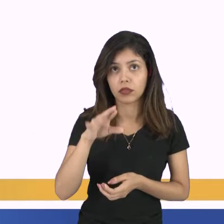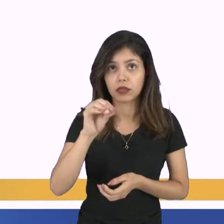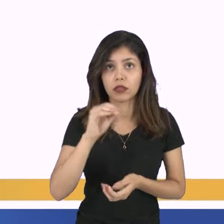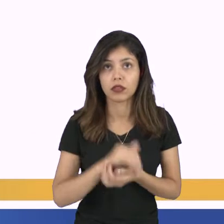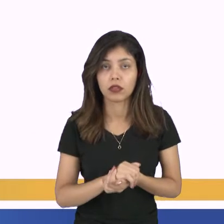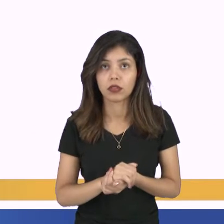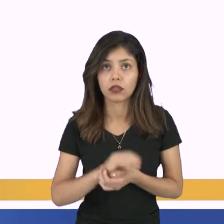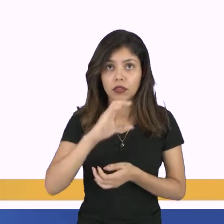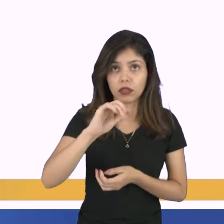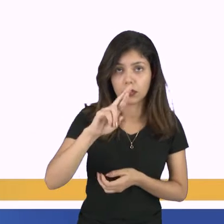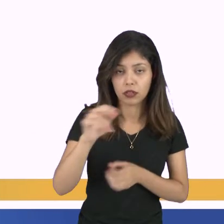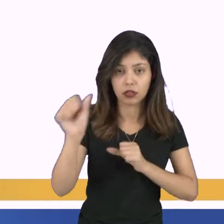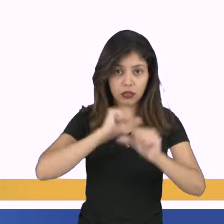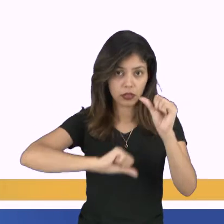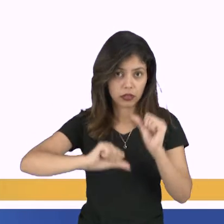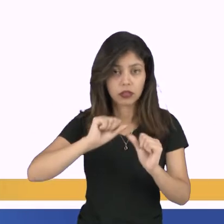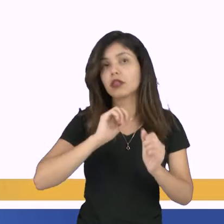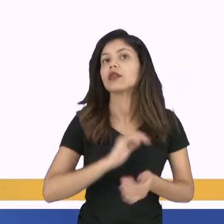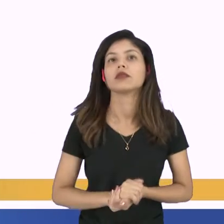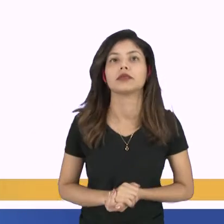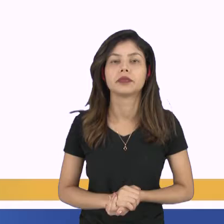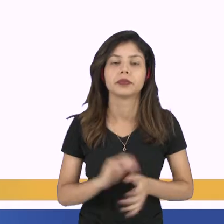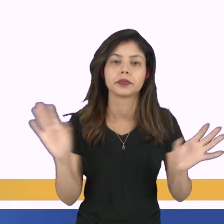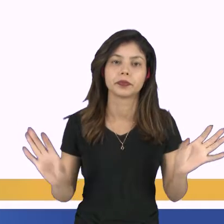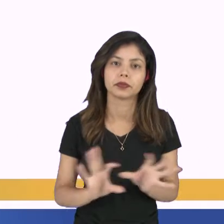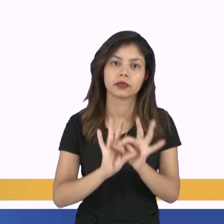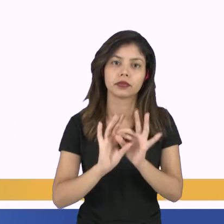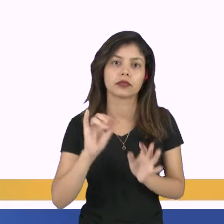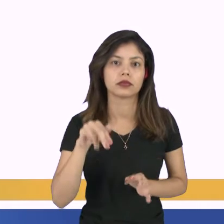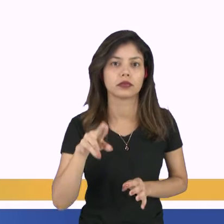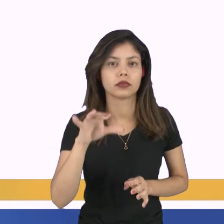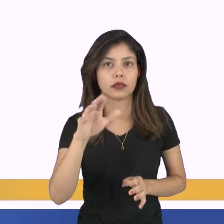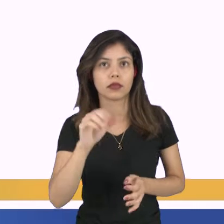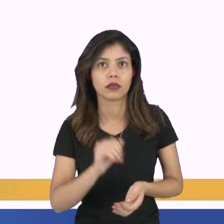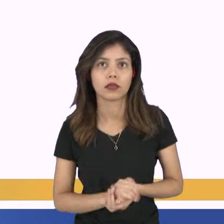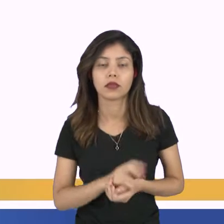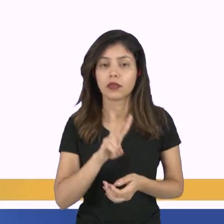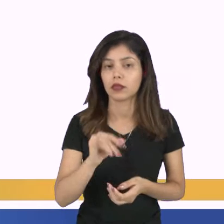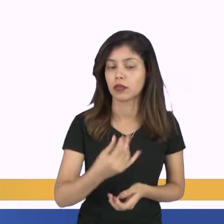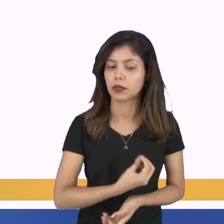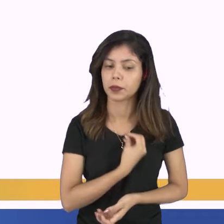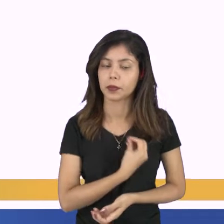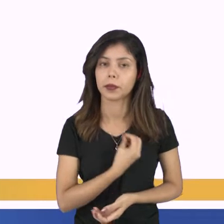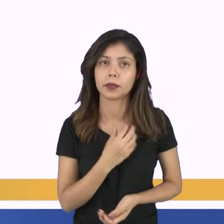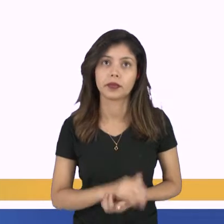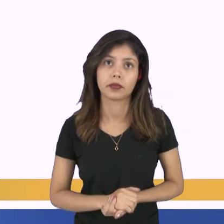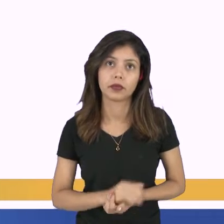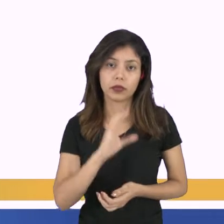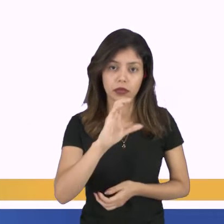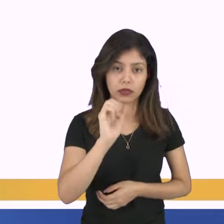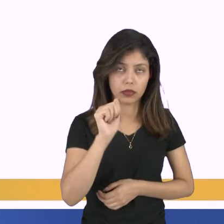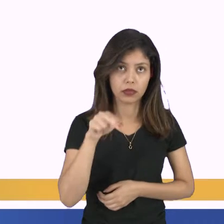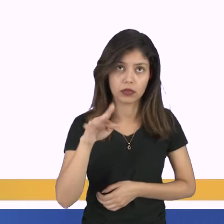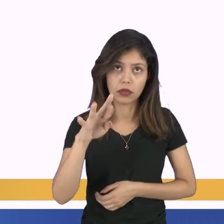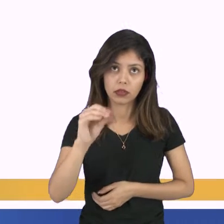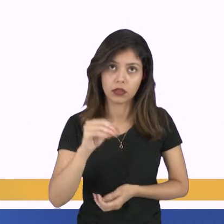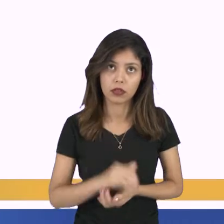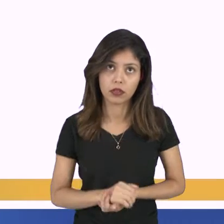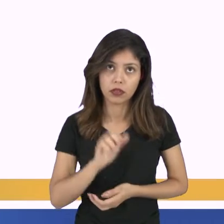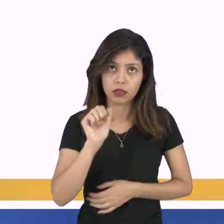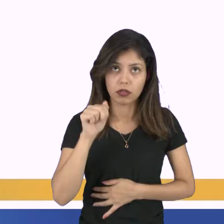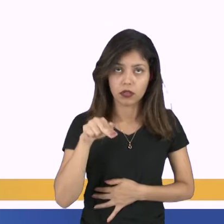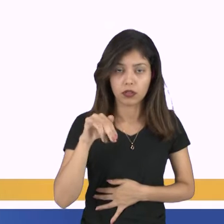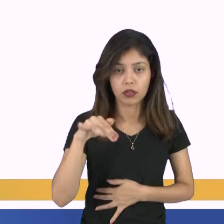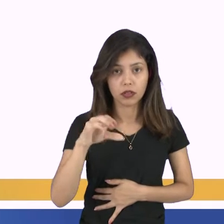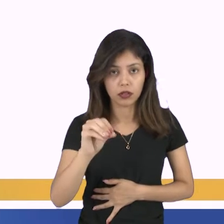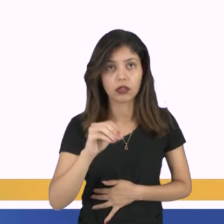os íons com cargas opostas. Então, na ligação iônica, a gente sempre vai ter a presença do cátion e de um